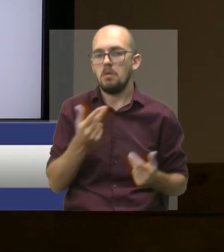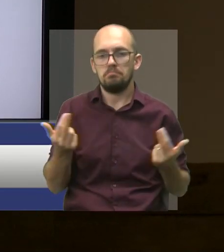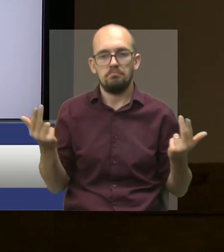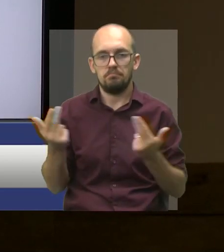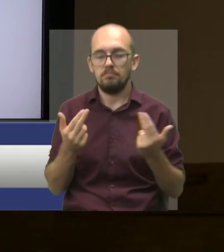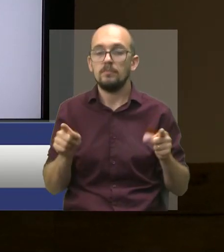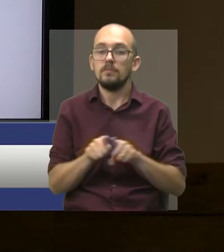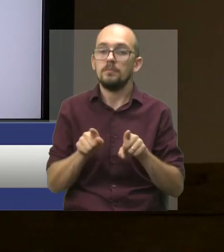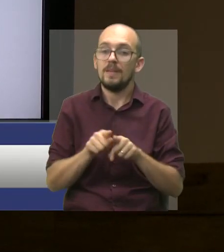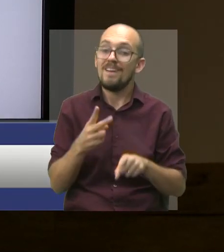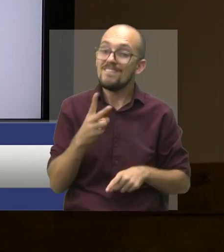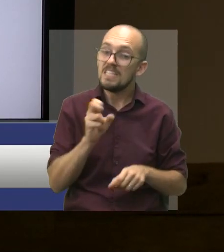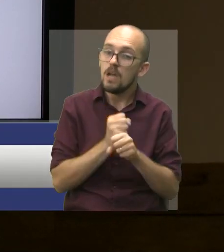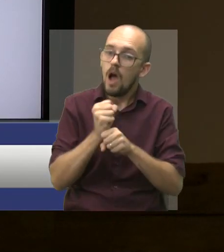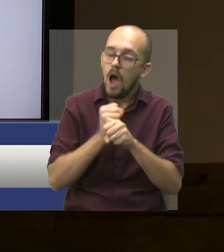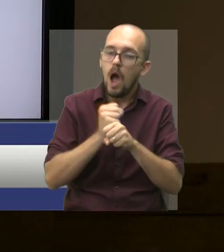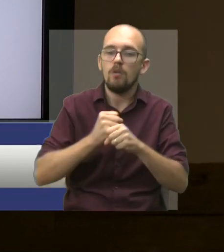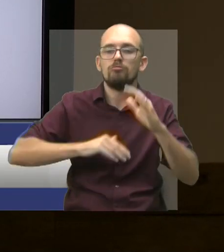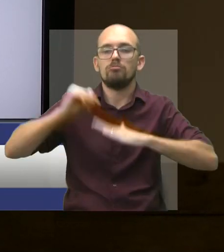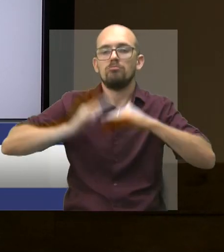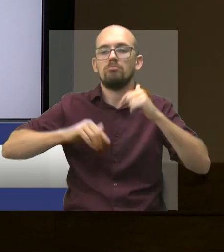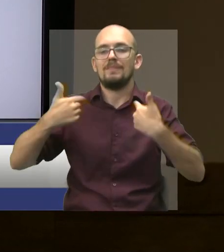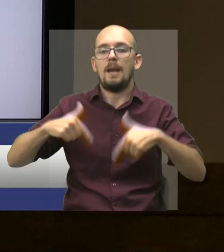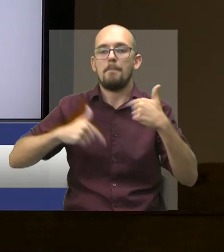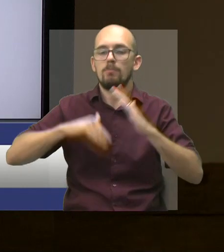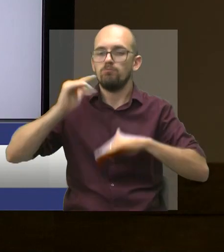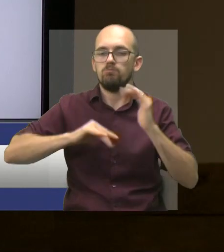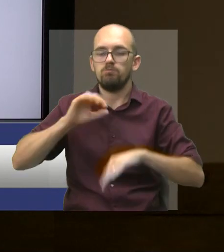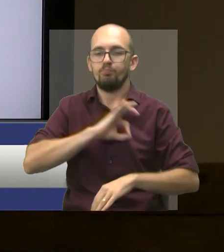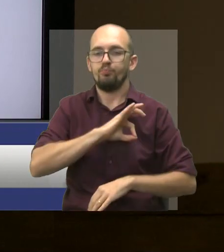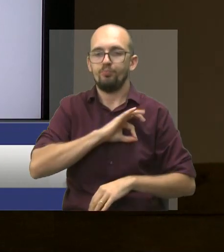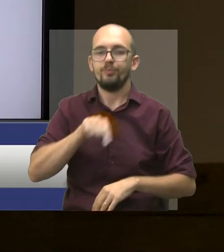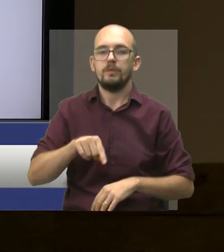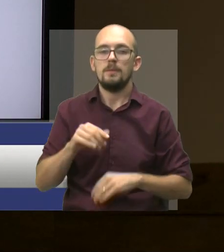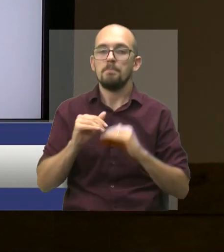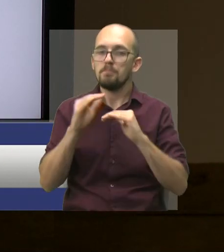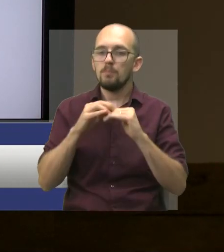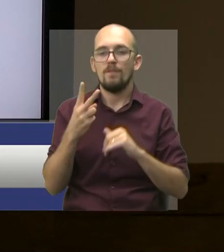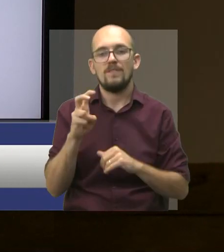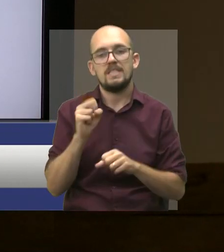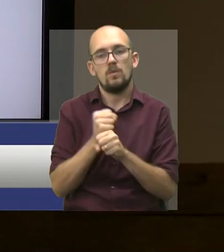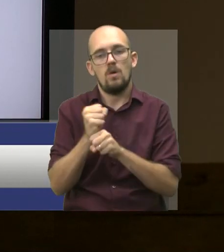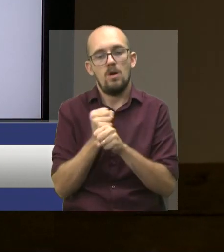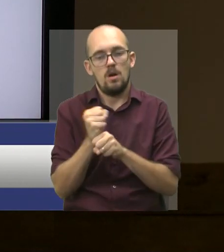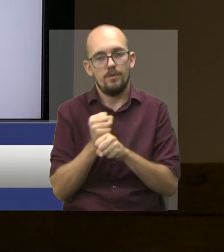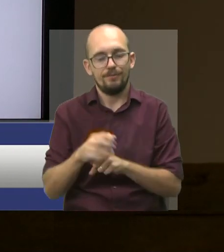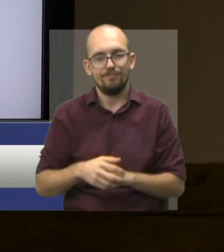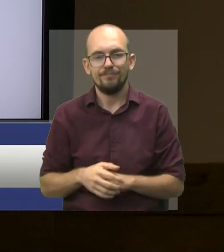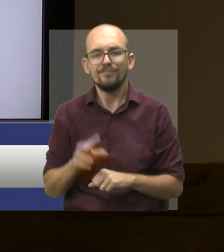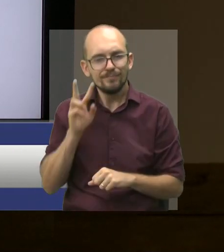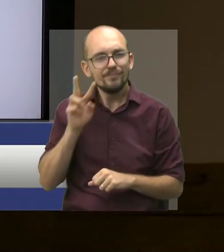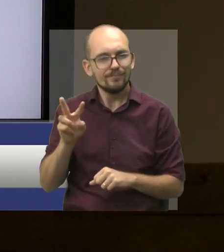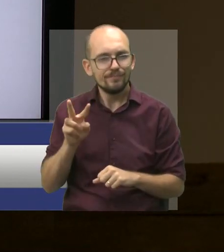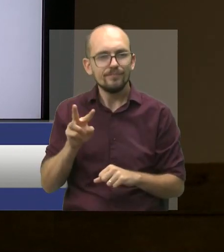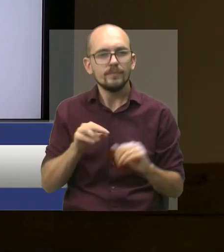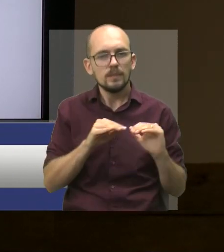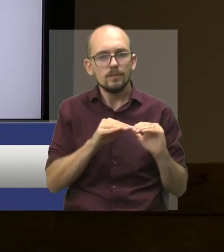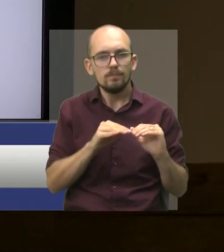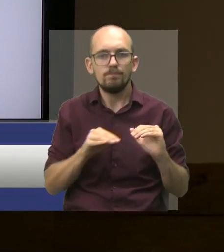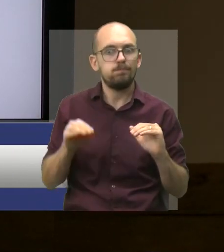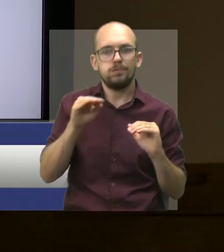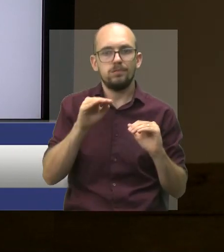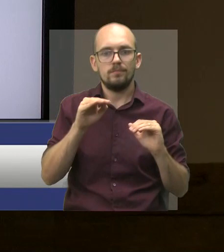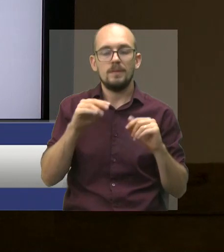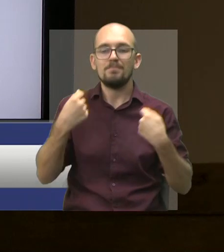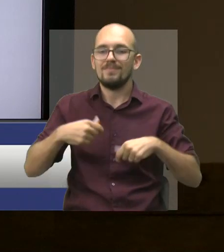25 anos de exercício no cargo de atividade policial. Veja o quanto cada um vai ter que trabalhar